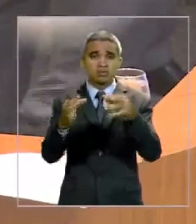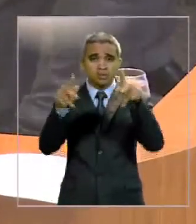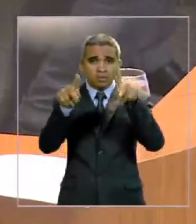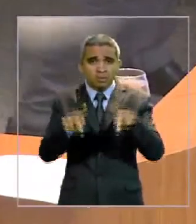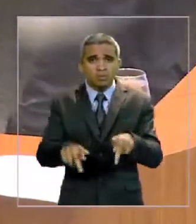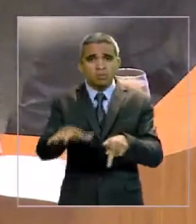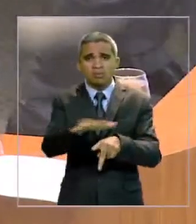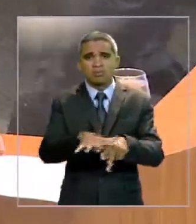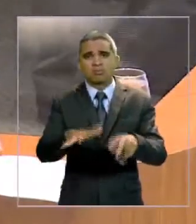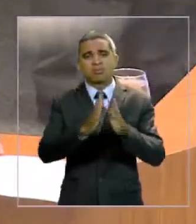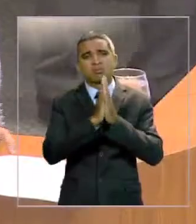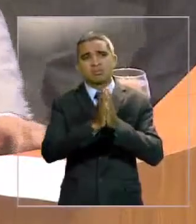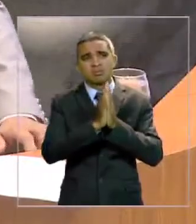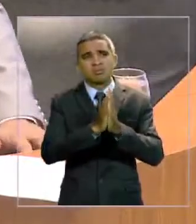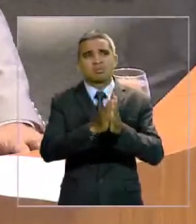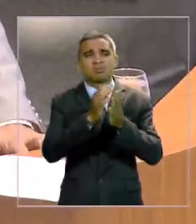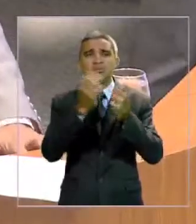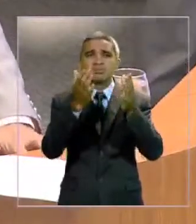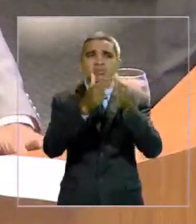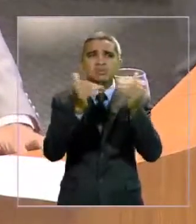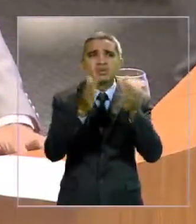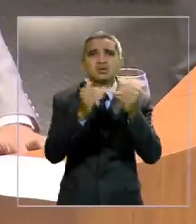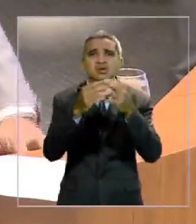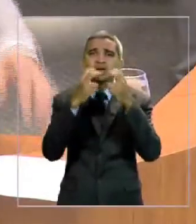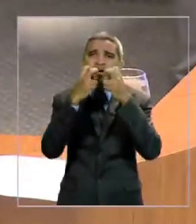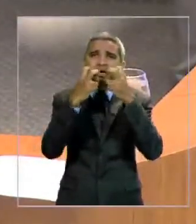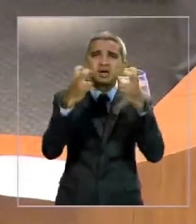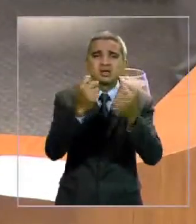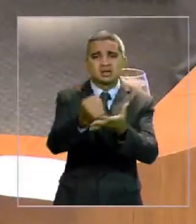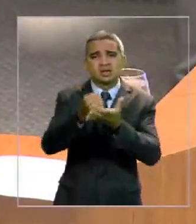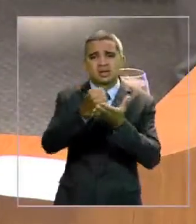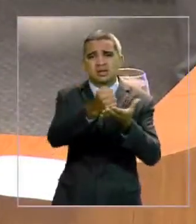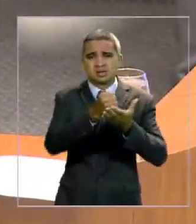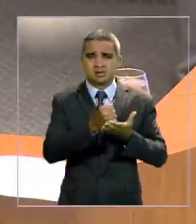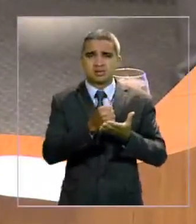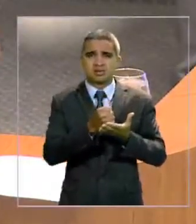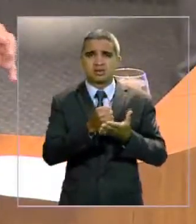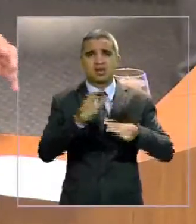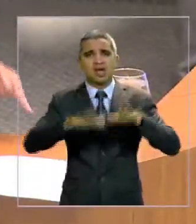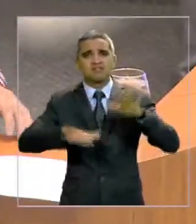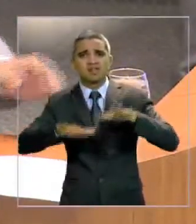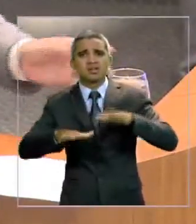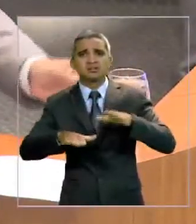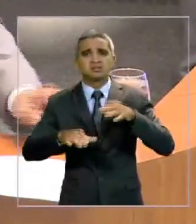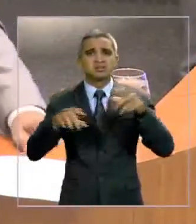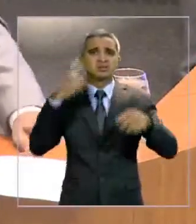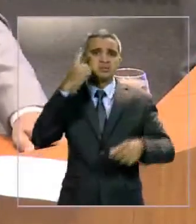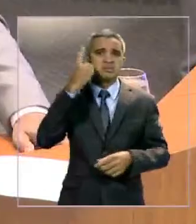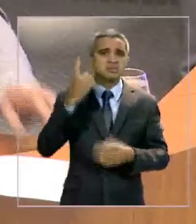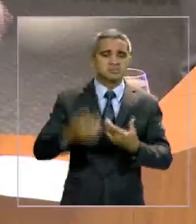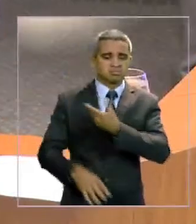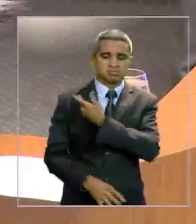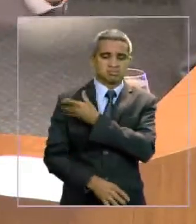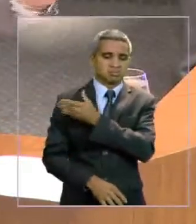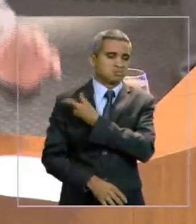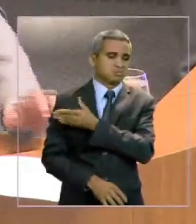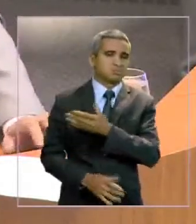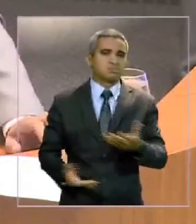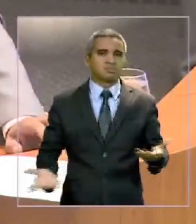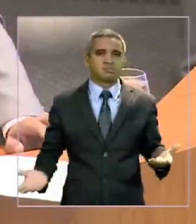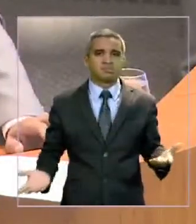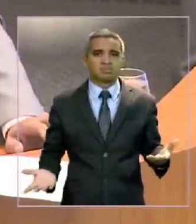latas de leite às mães das crianças com autismo. Formular a proposta de criação do protocolo específico. Apurar a